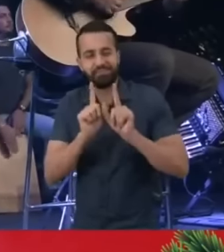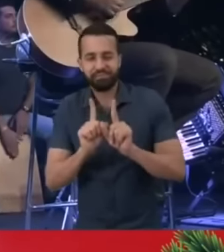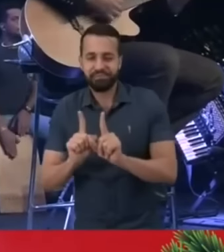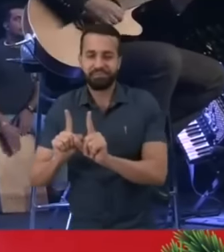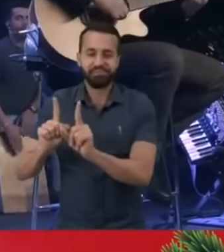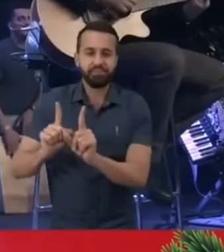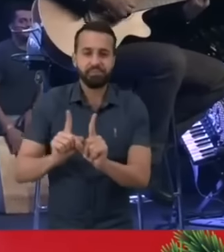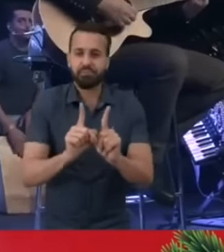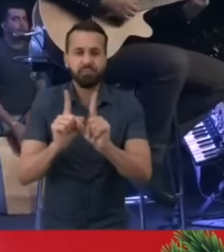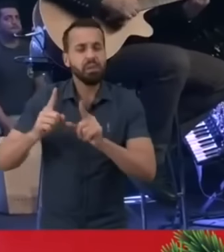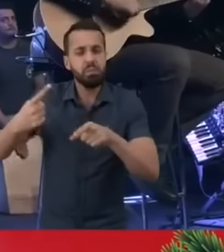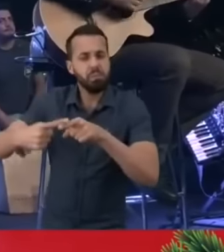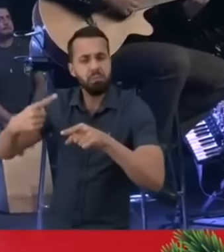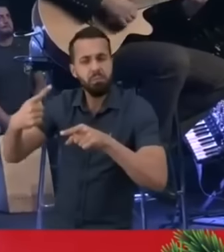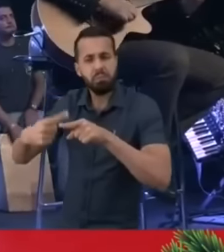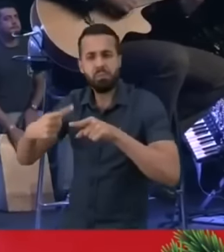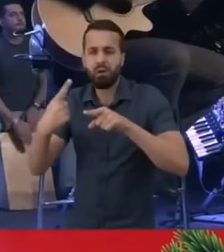Para que